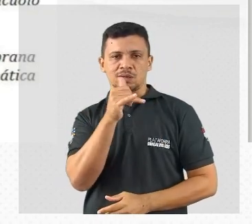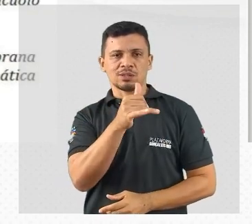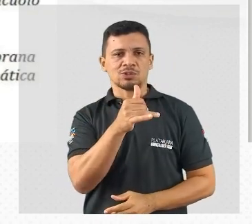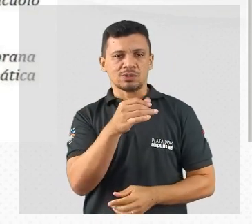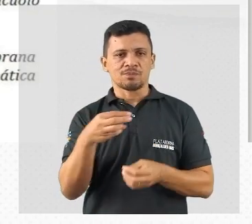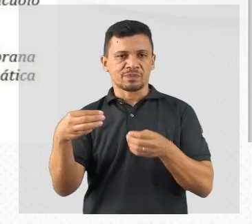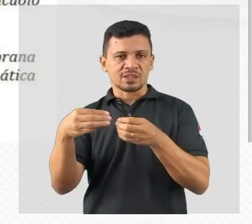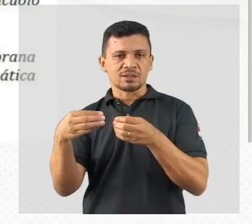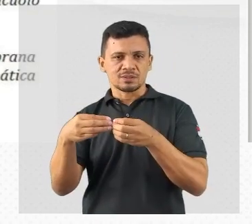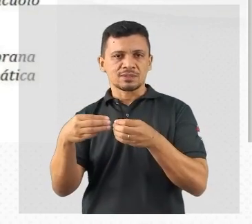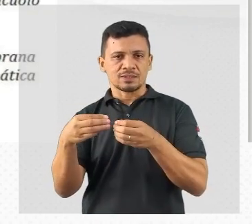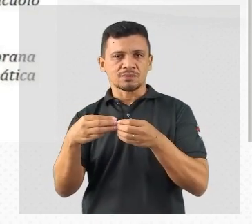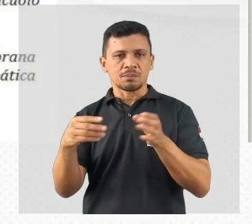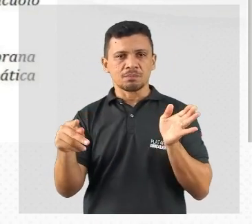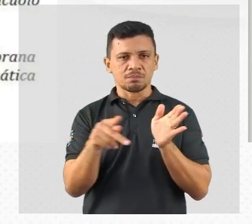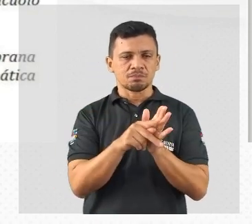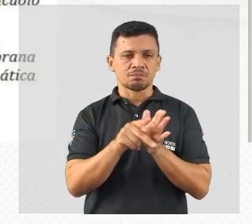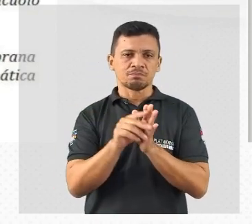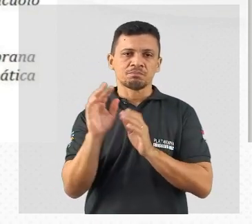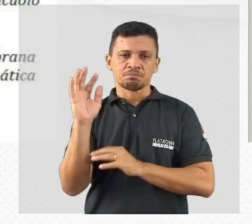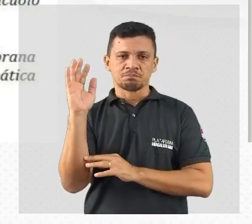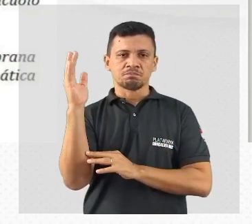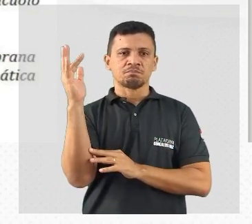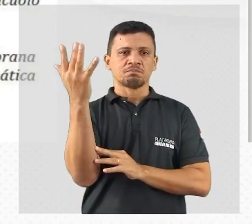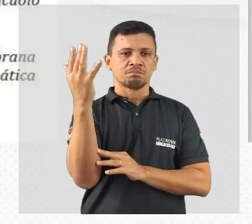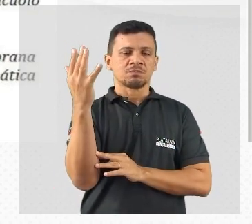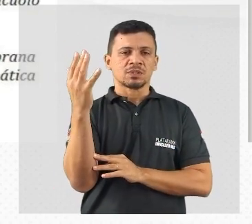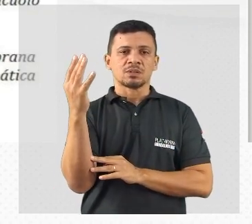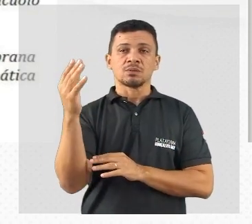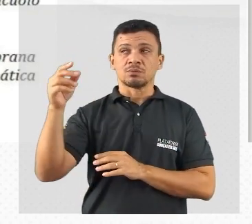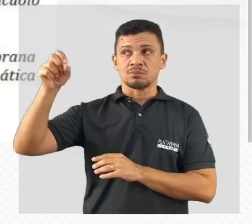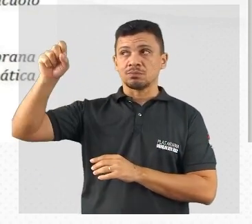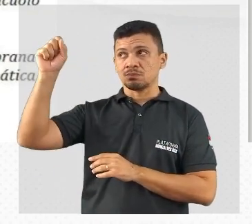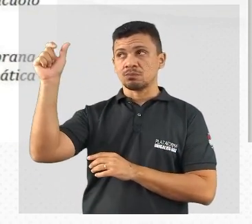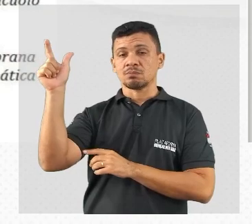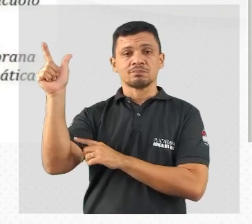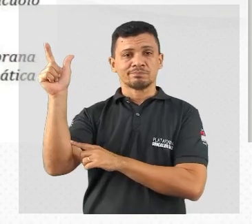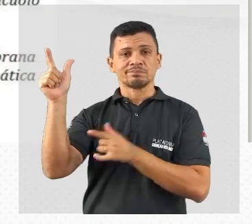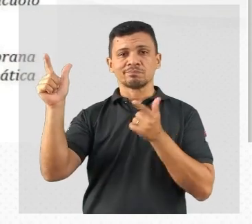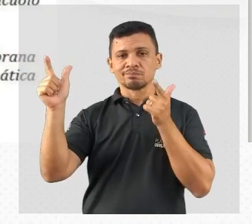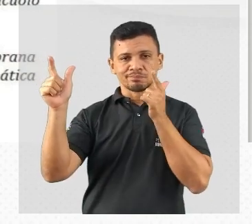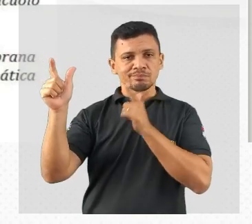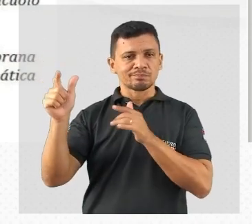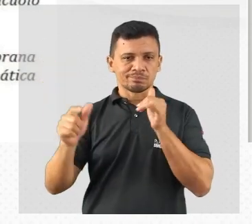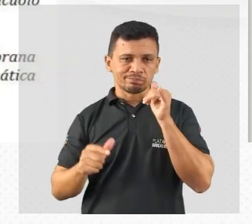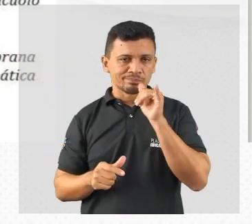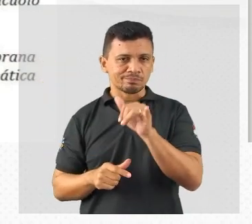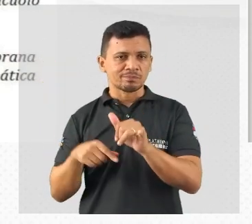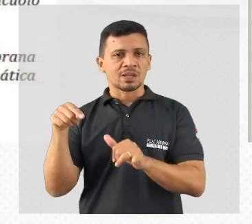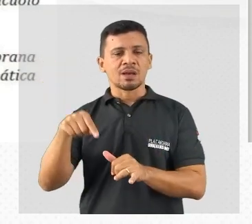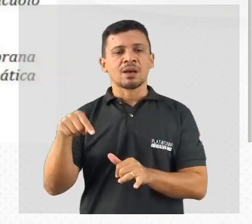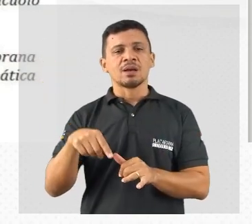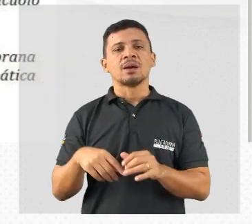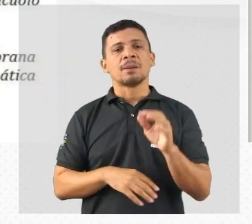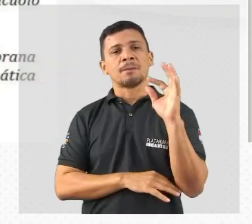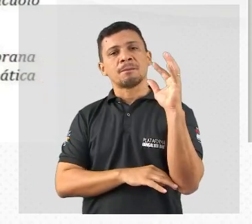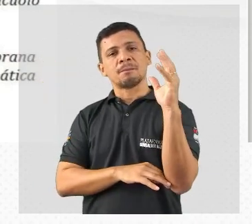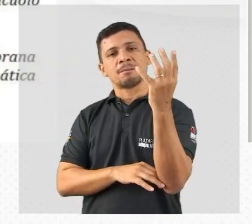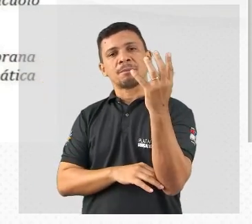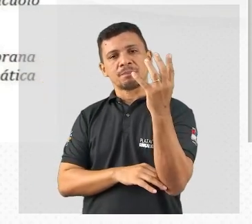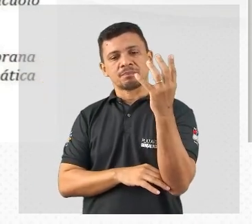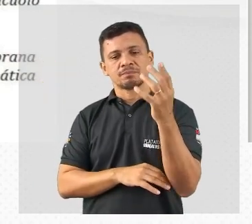a sua energia, né, a fotossíntese, obtenção de energia solar, né, através do cloroplasto, né, onde está